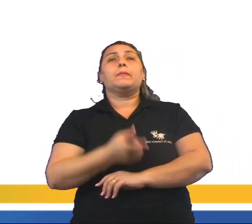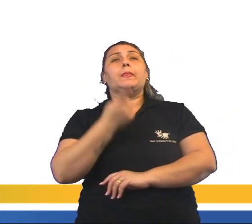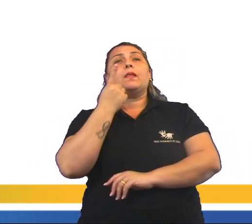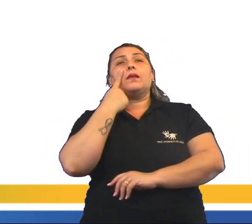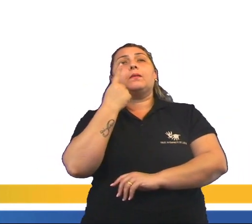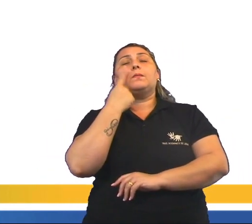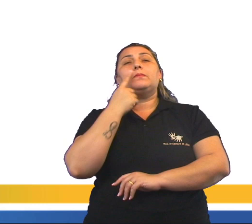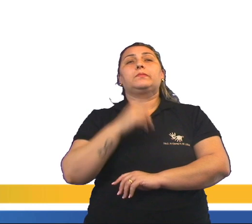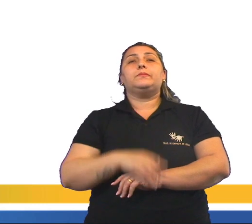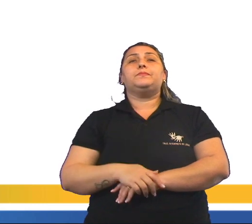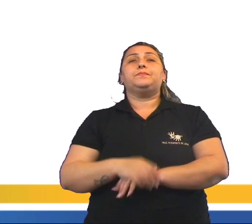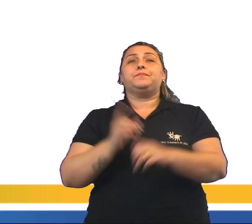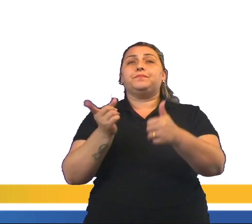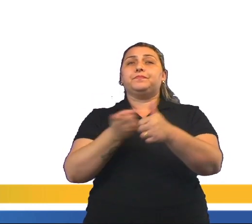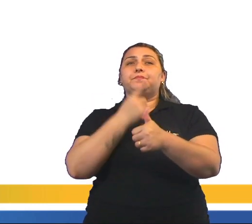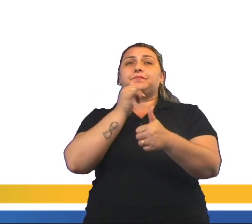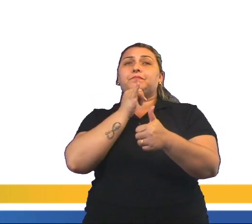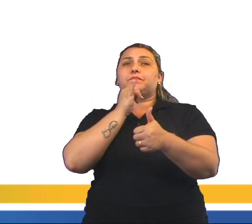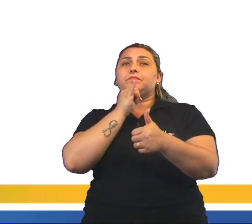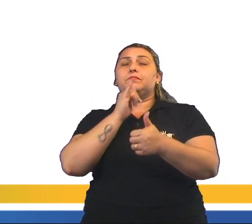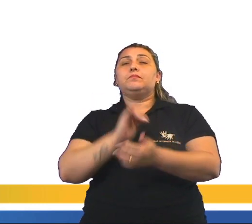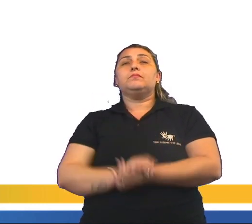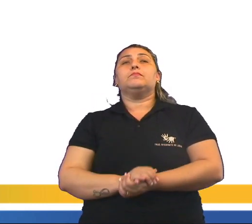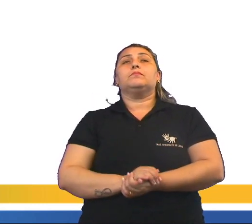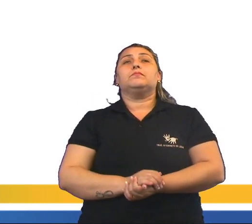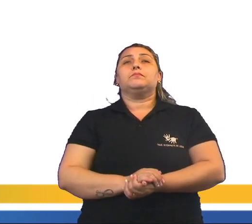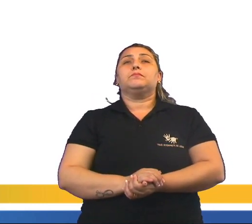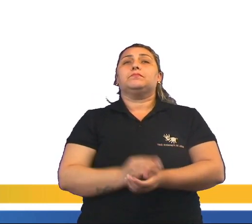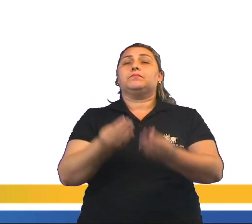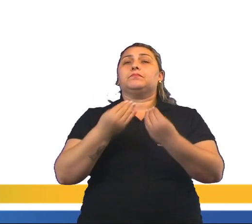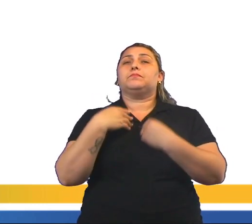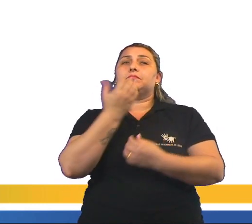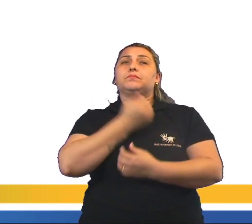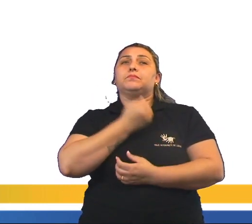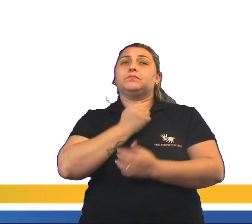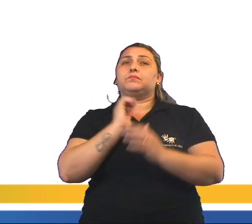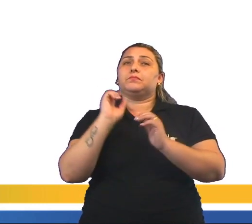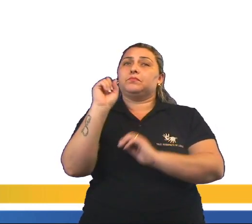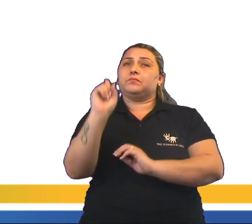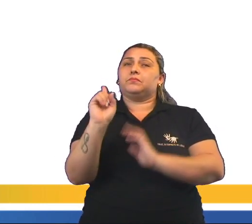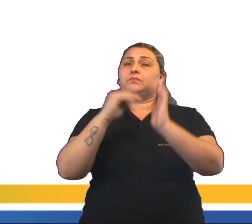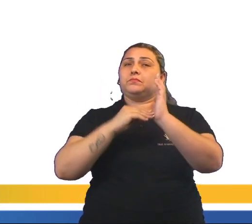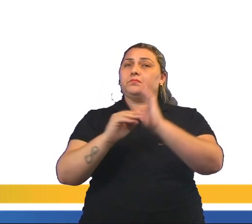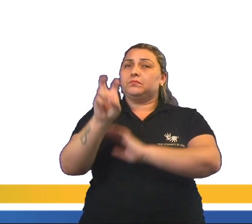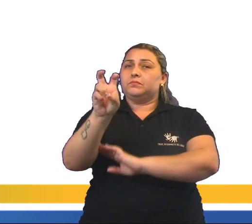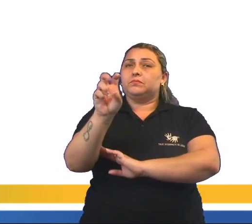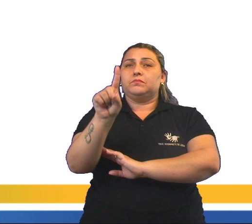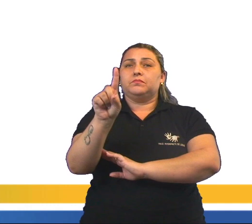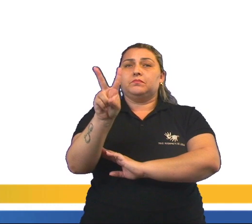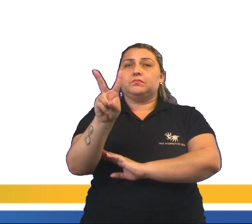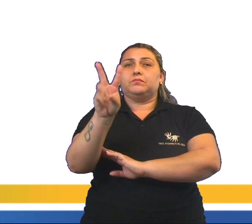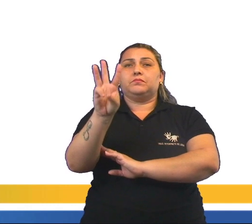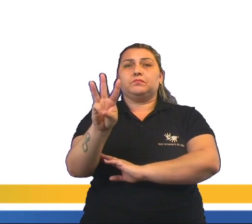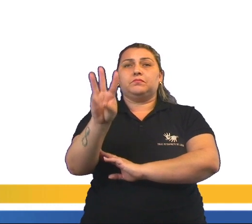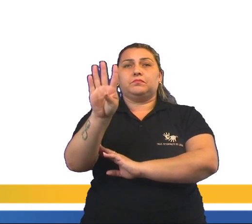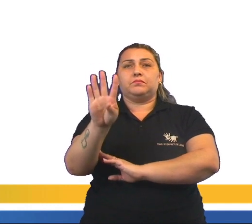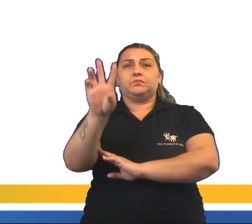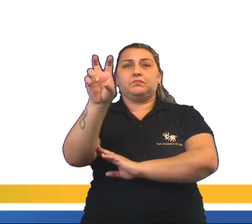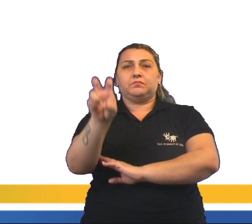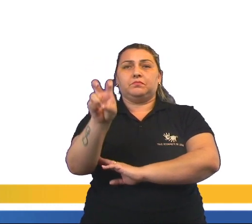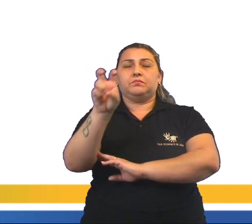então vejamos aí o primeiro exemplo ele tá me dando aí os números de 1 a 5 um